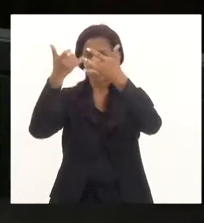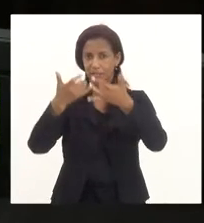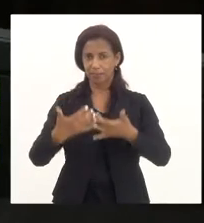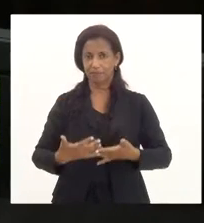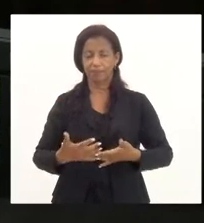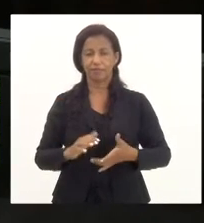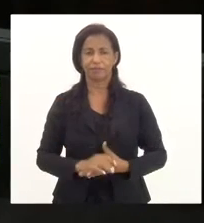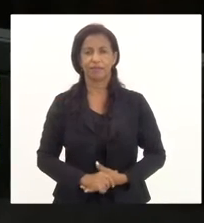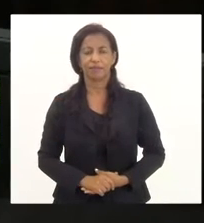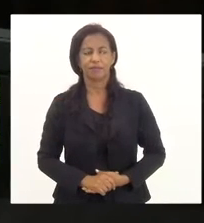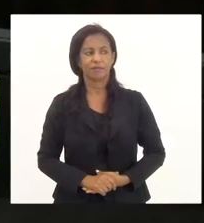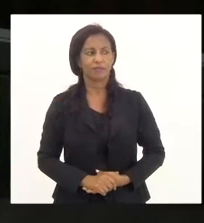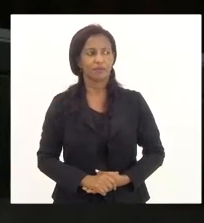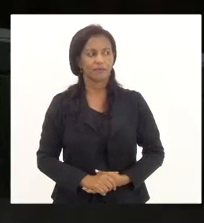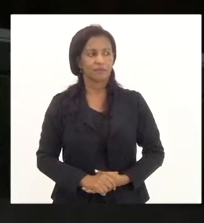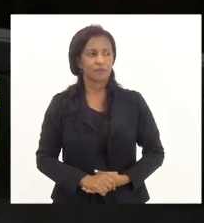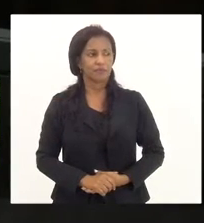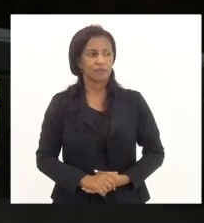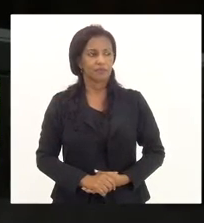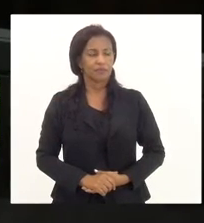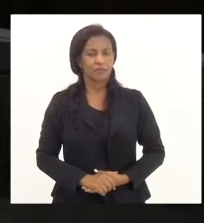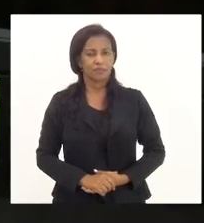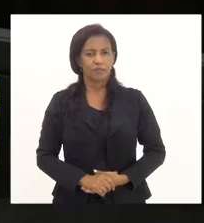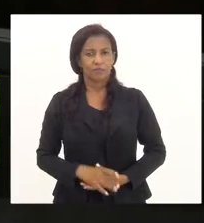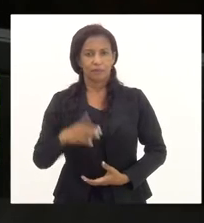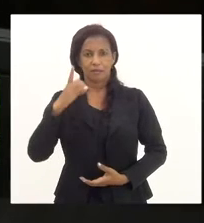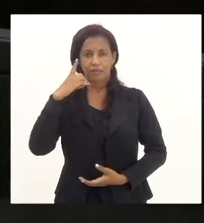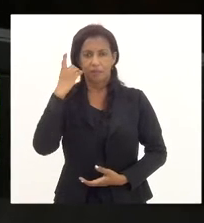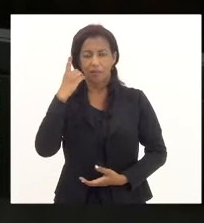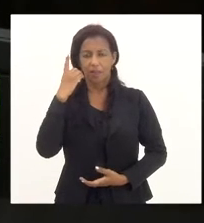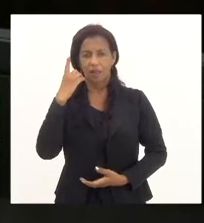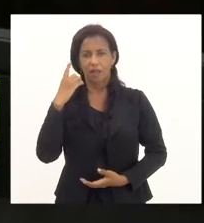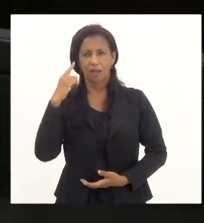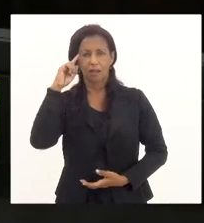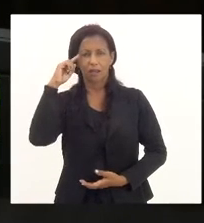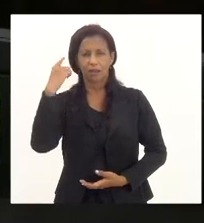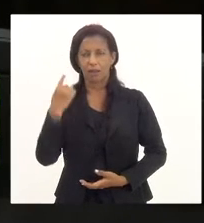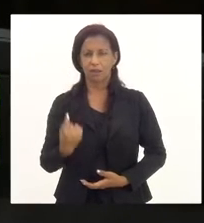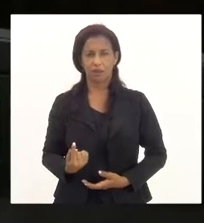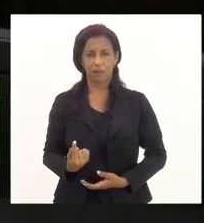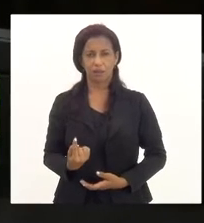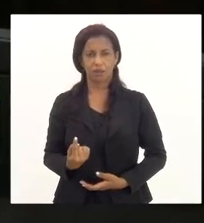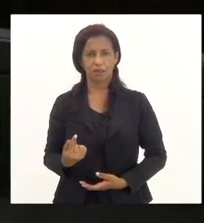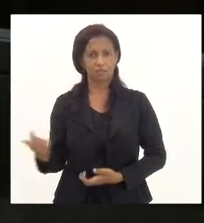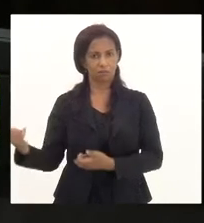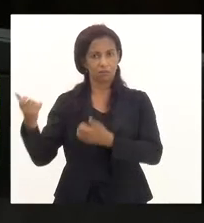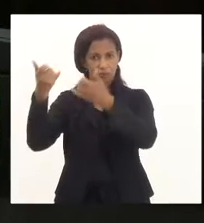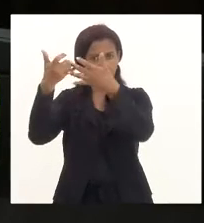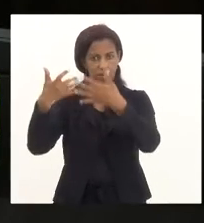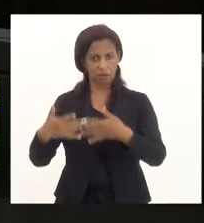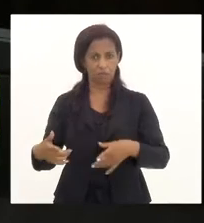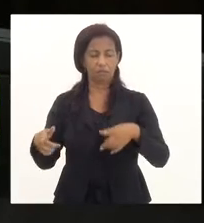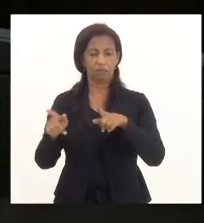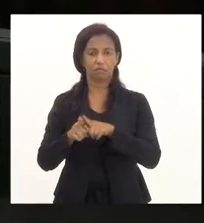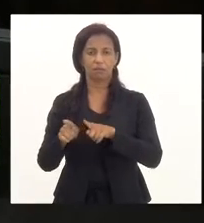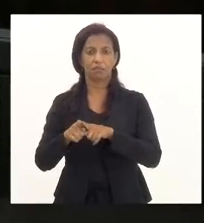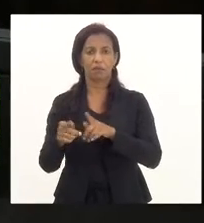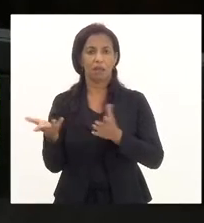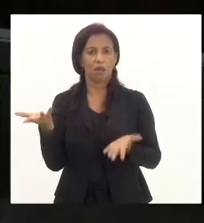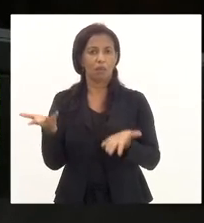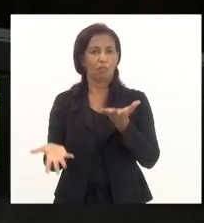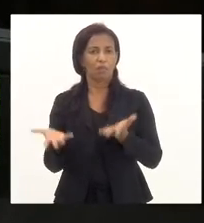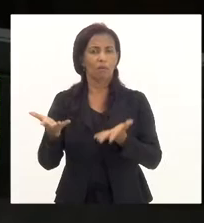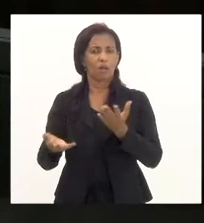esclarecer a deputada Dani Monteiro está parecendo com relação ao